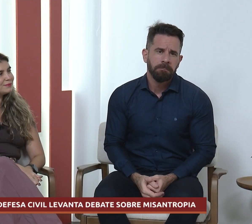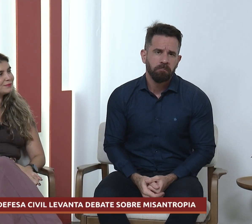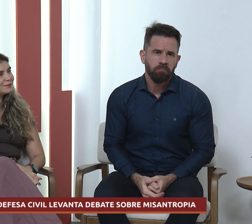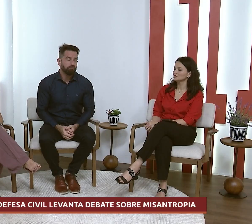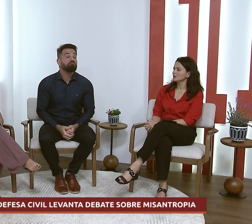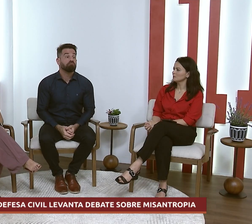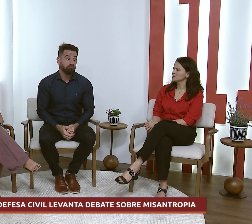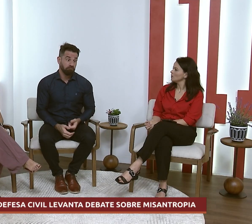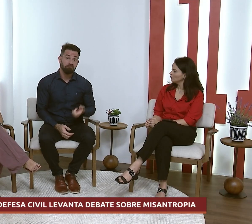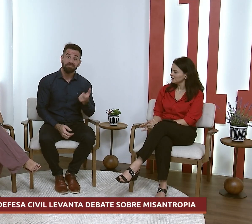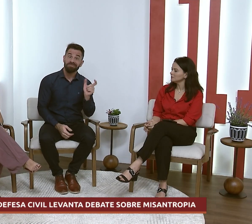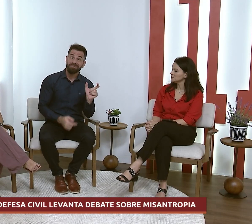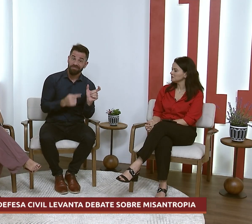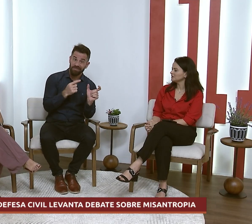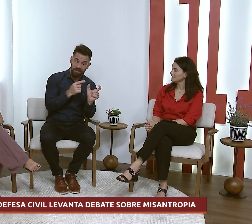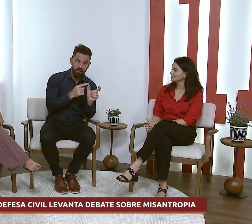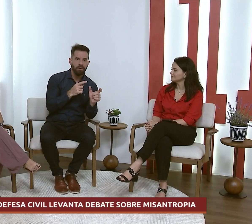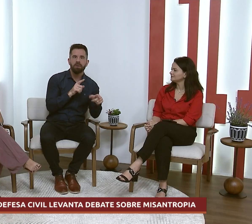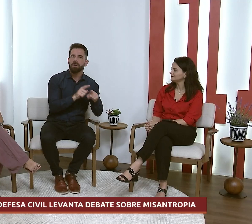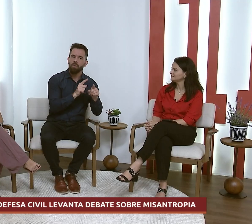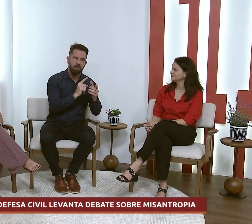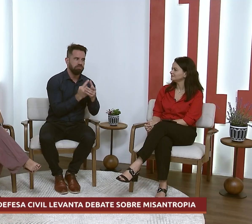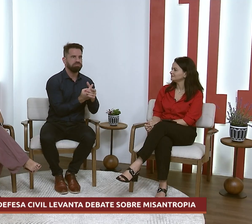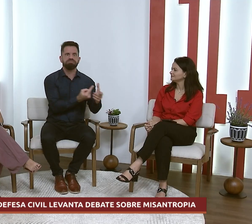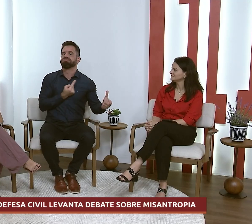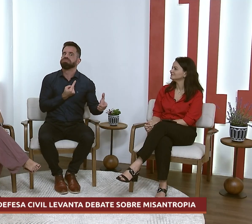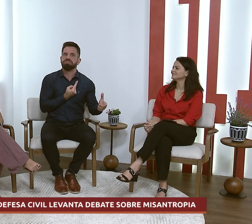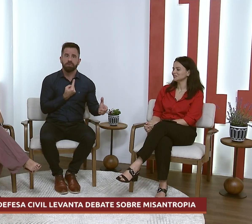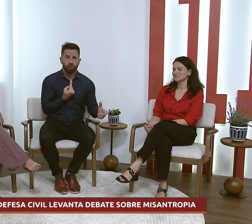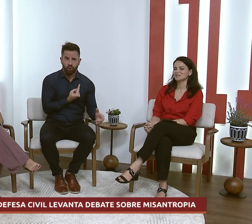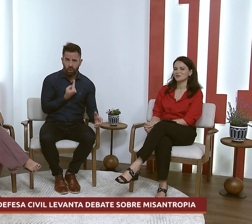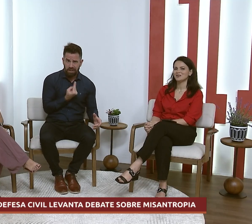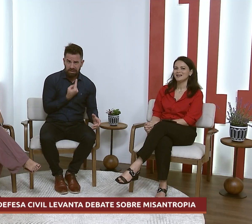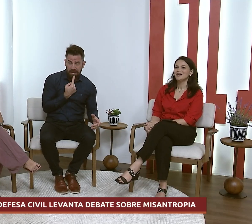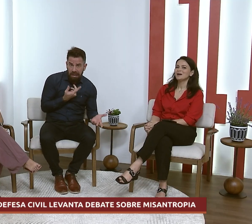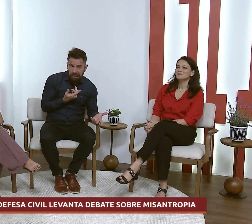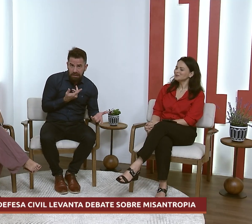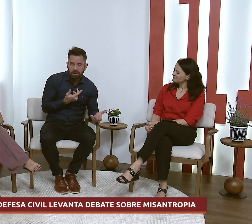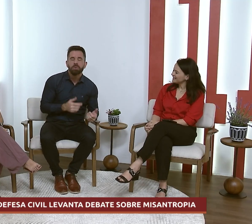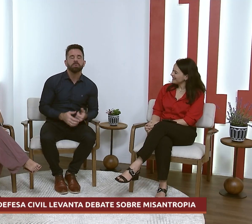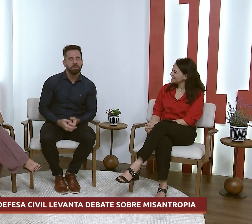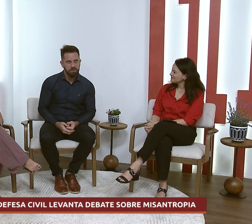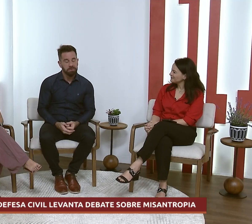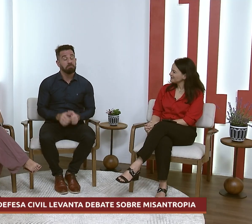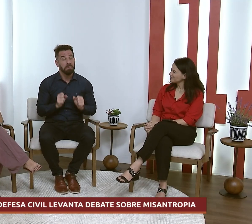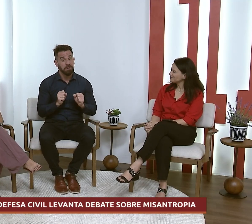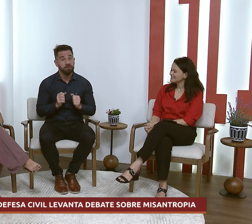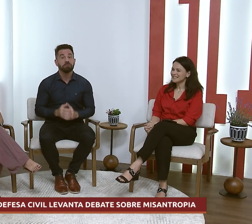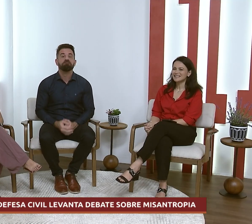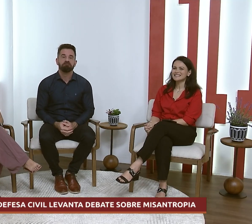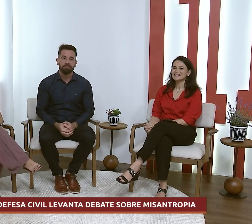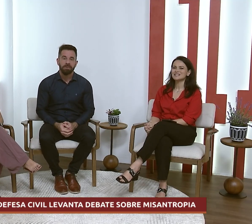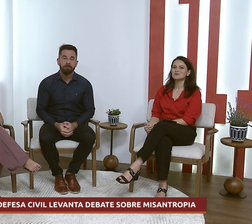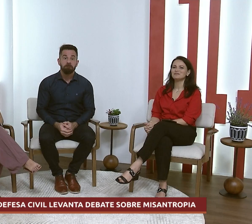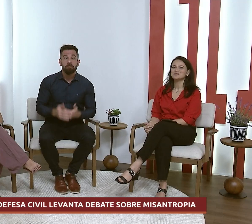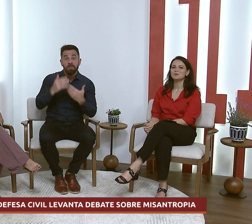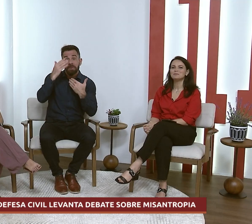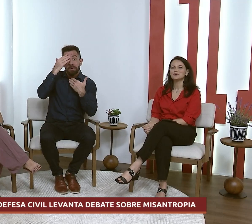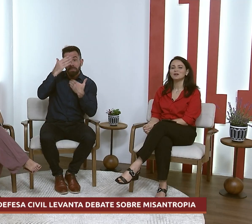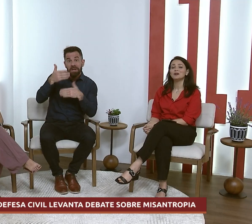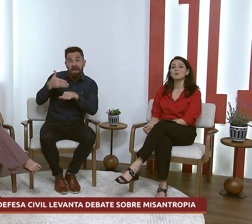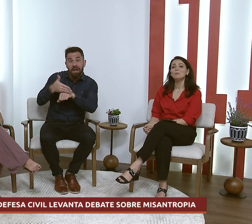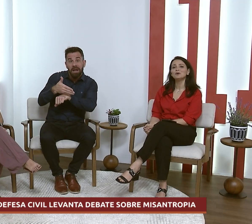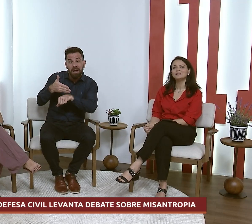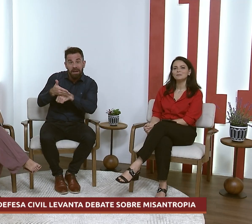misantropo pode se tornar uma pessoa completamente solitária? Pode. Olha só. Muito obrigada, viu, pela sua presença. A gente conversou